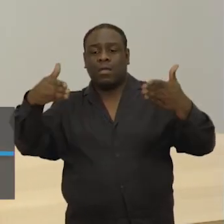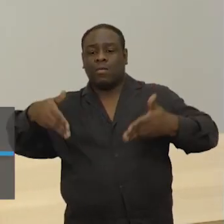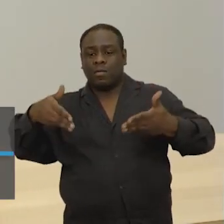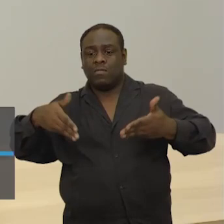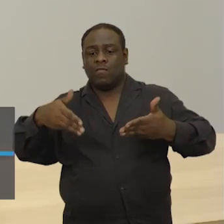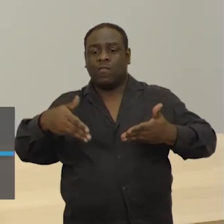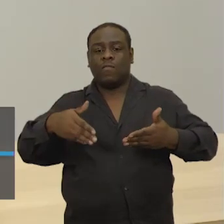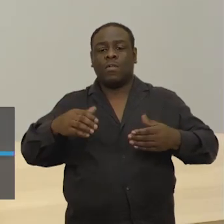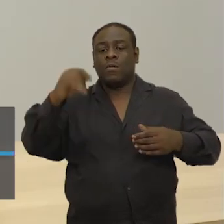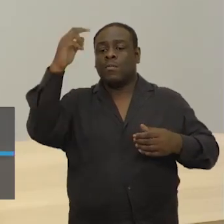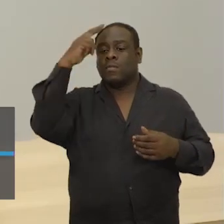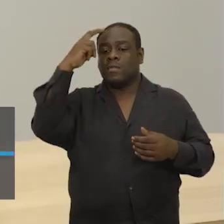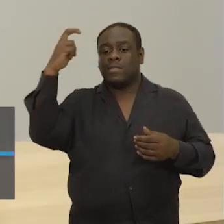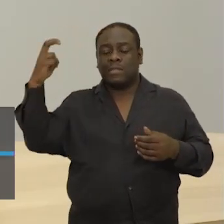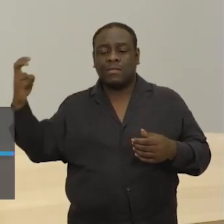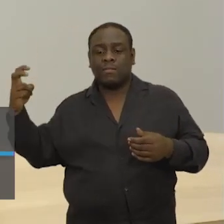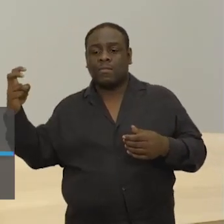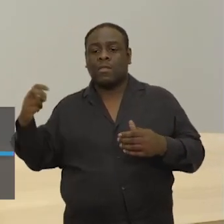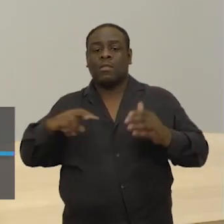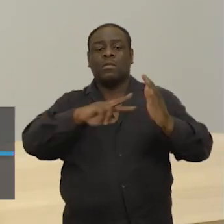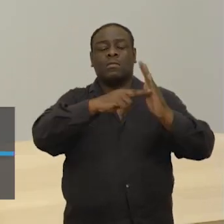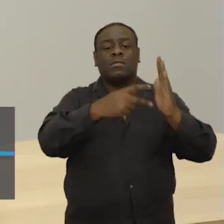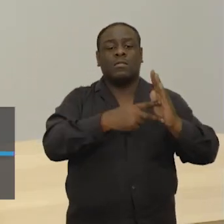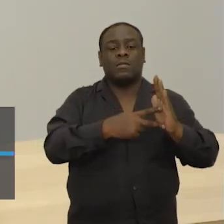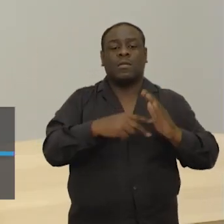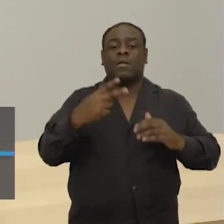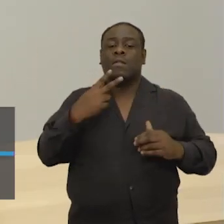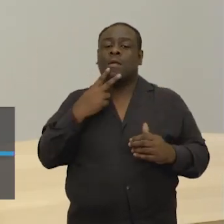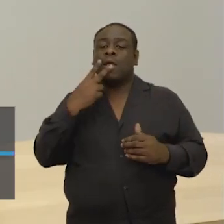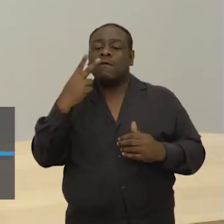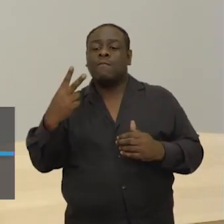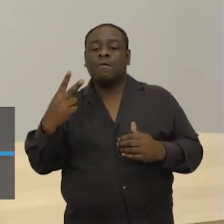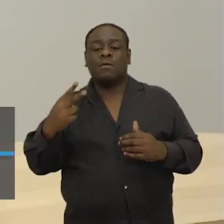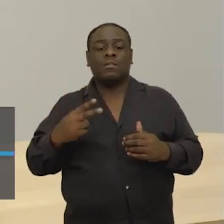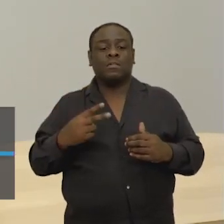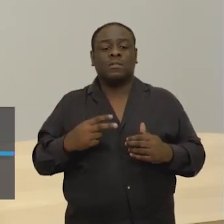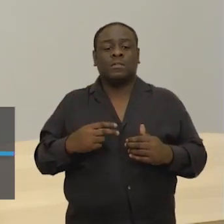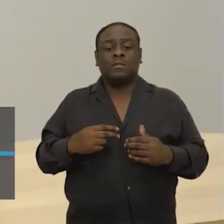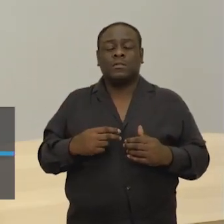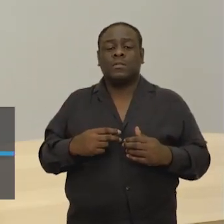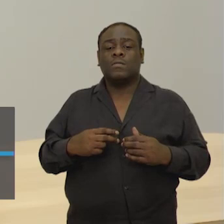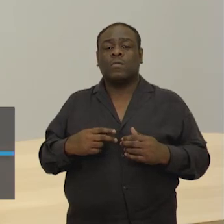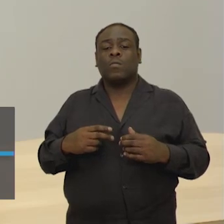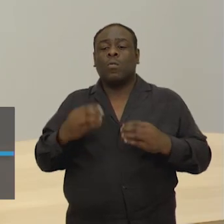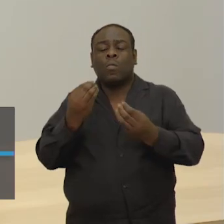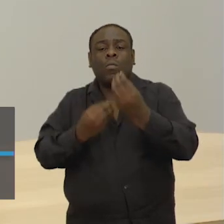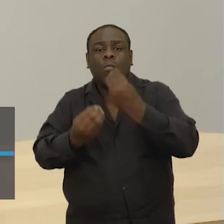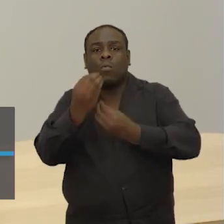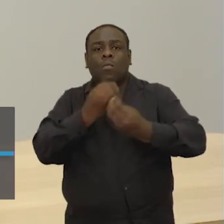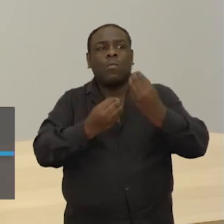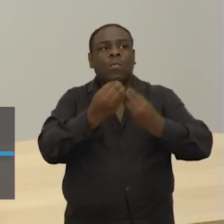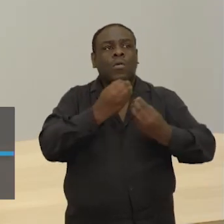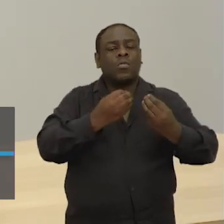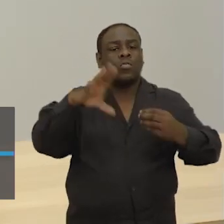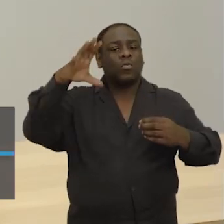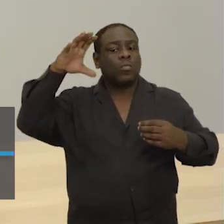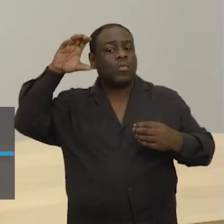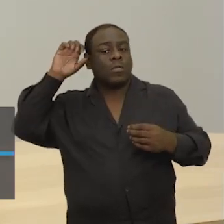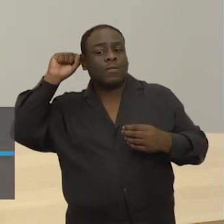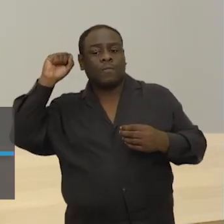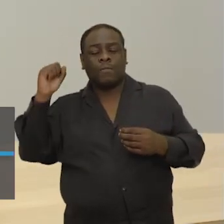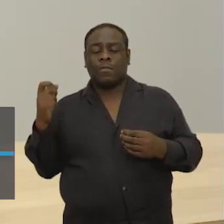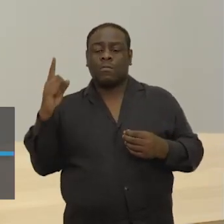Porque a sinestesia trata sobre isso. A voz, professora, a gente percebe por onde? Audição. Pela